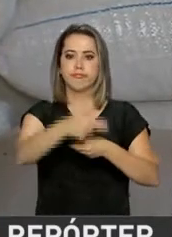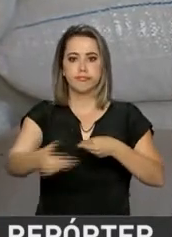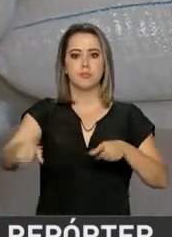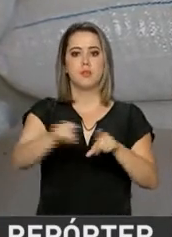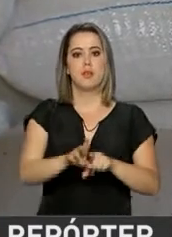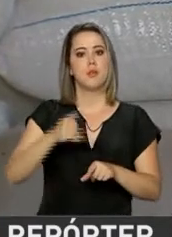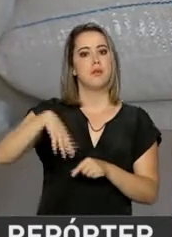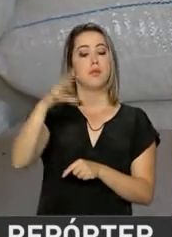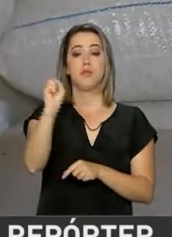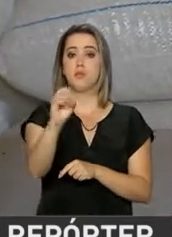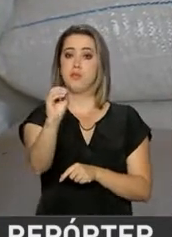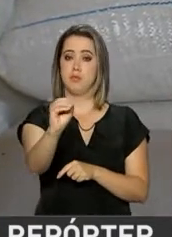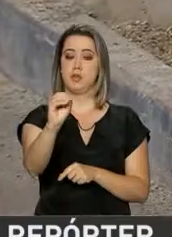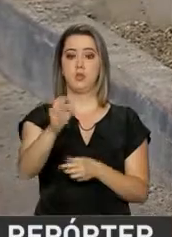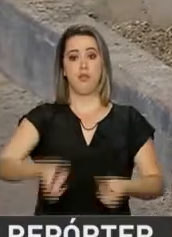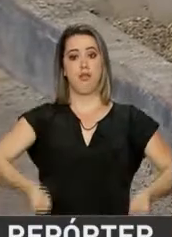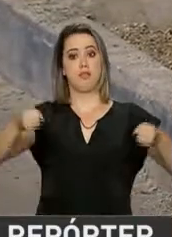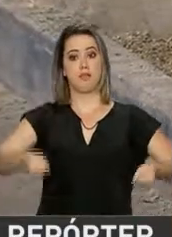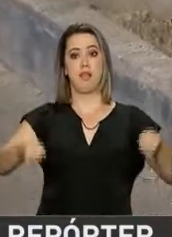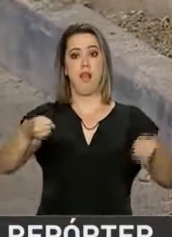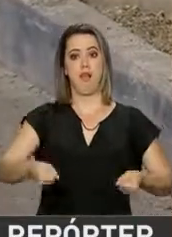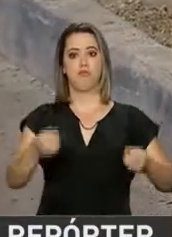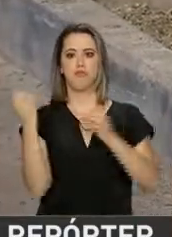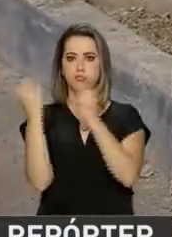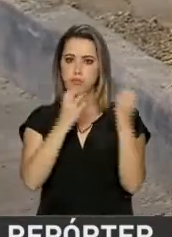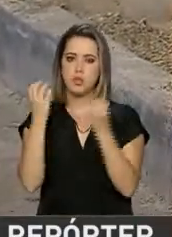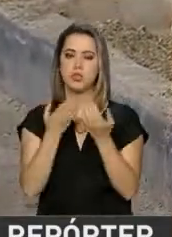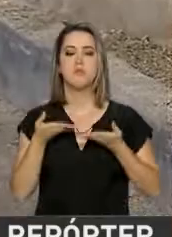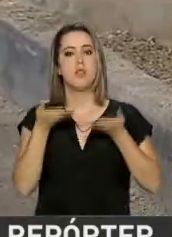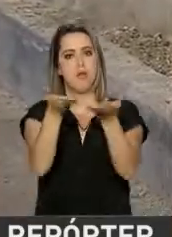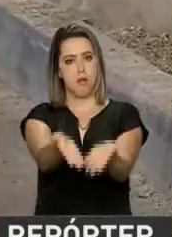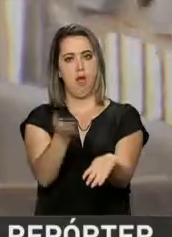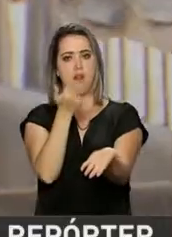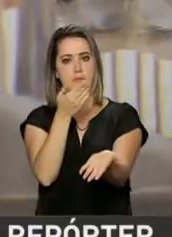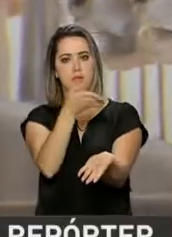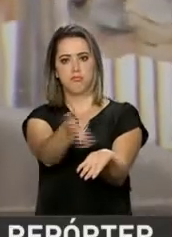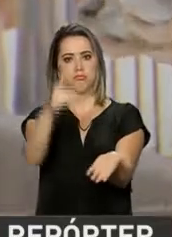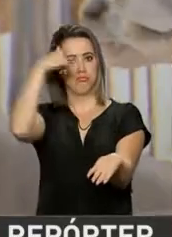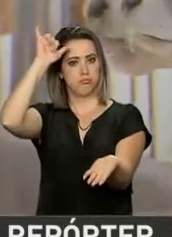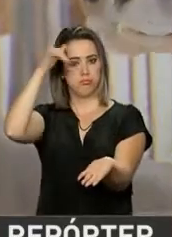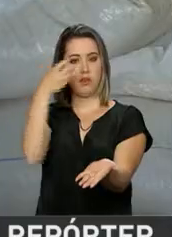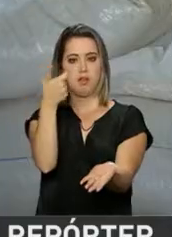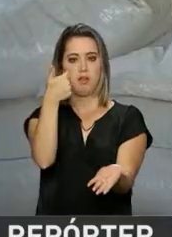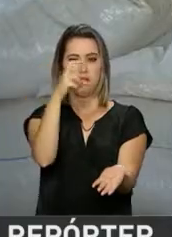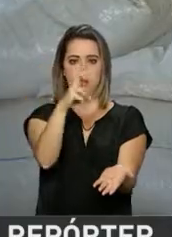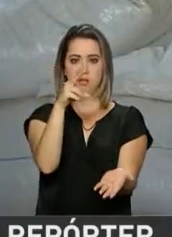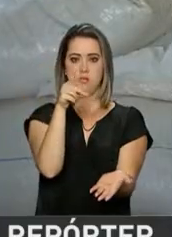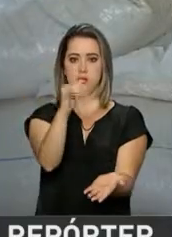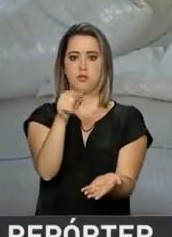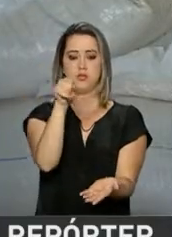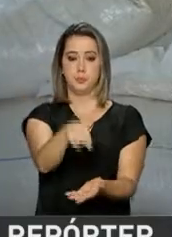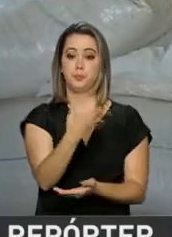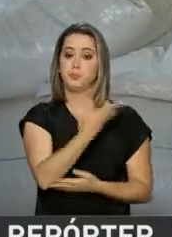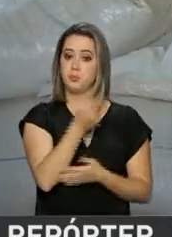estão mais de 80 sacas de milho que vão garantir a alimentação de 200 vacas por 15 dias o primeiro ataque